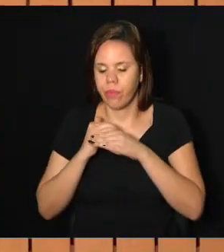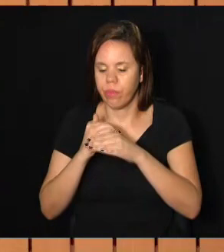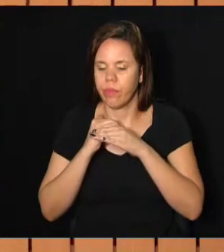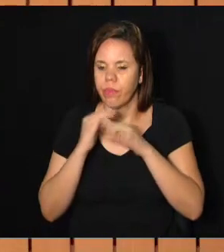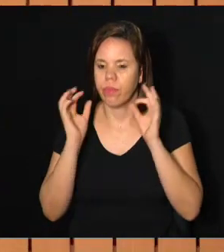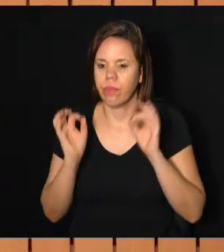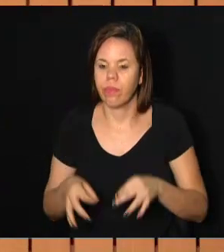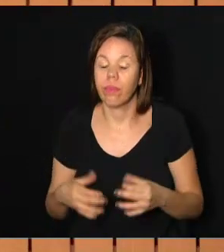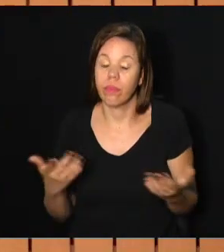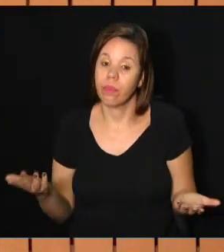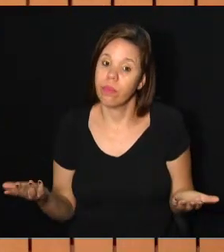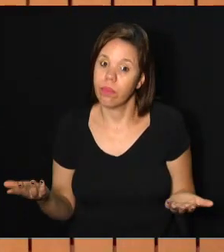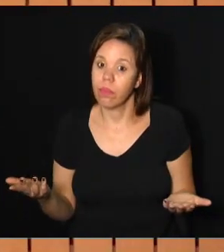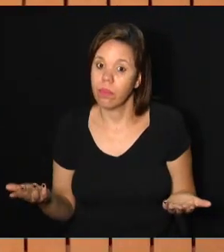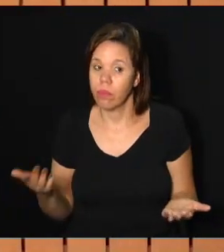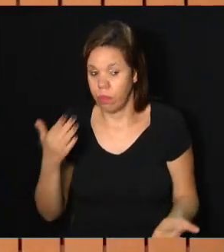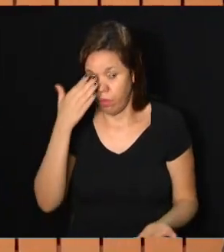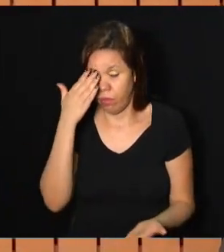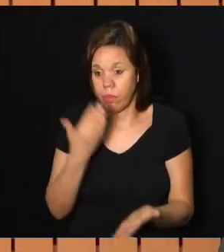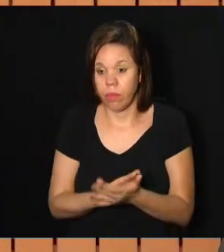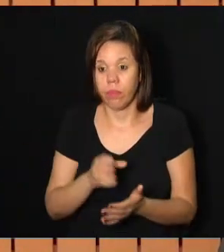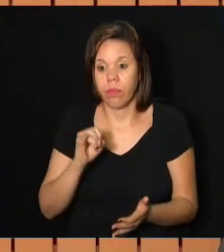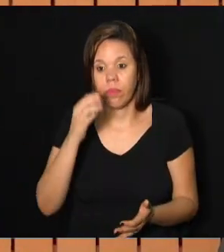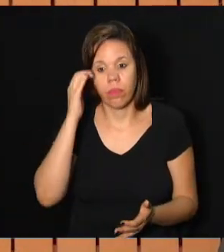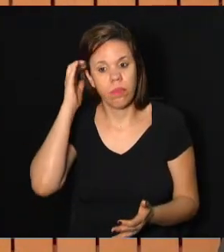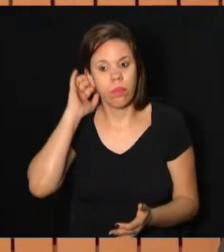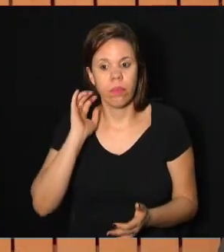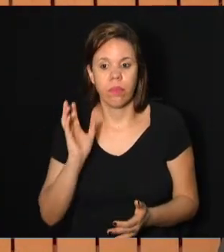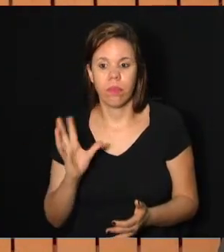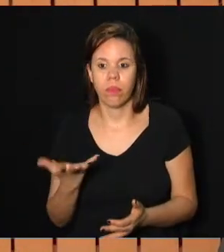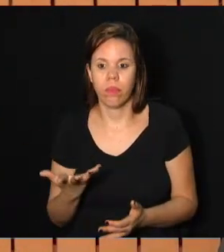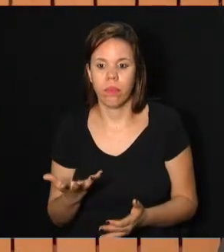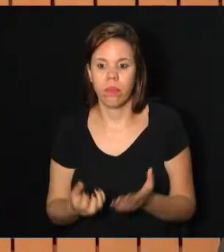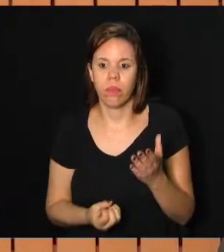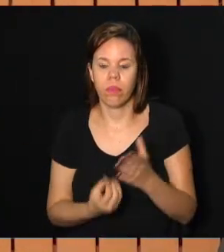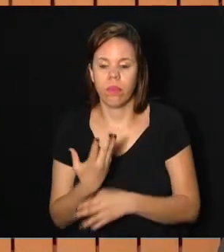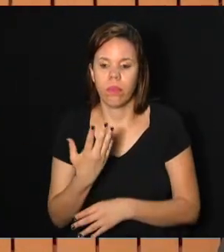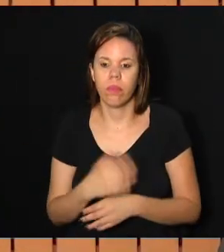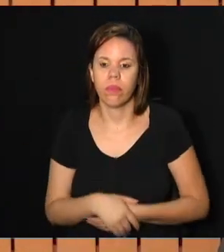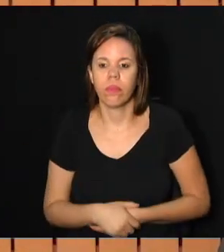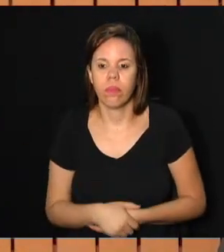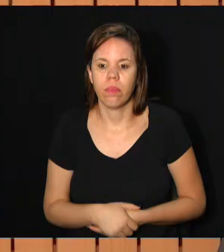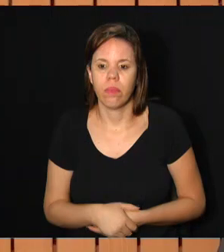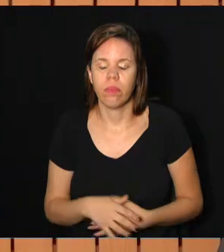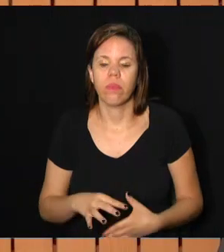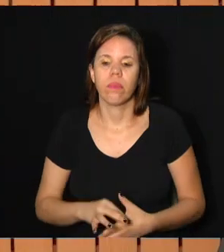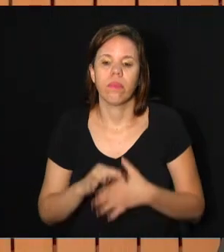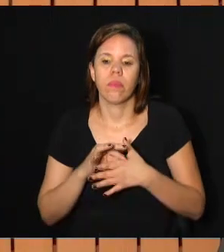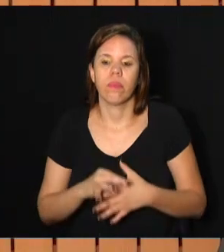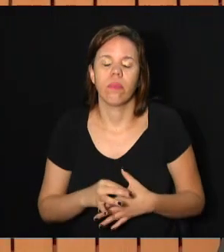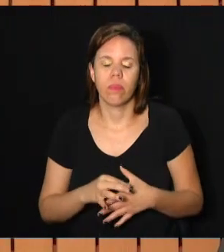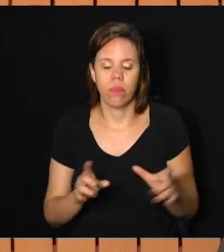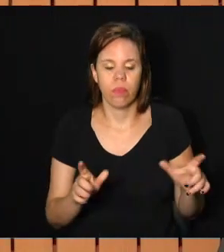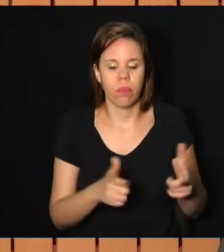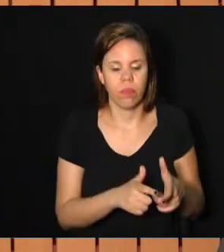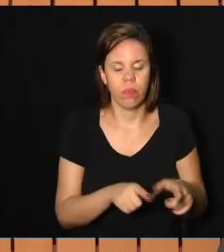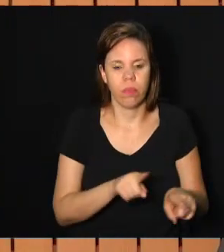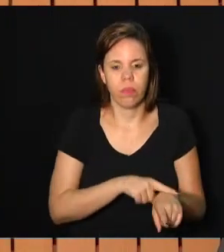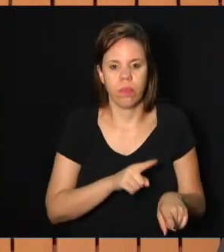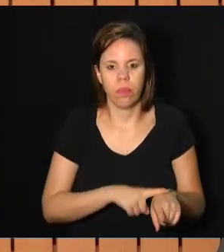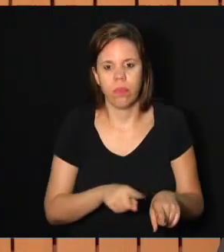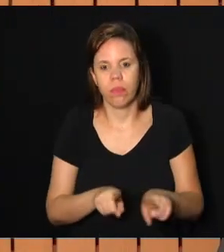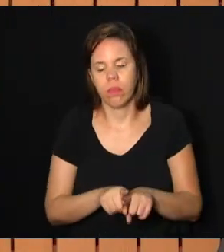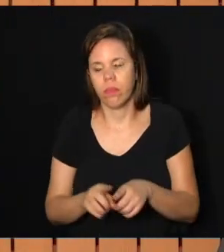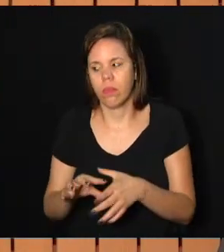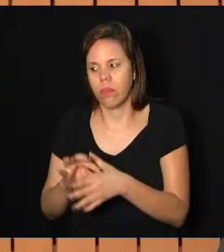Eu acredito que, sendo o caso de se criar uma liderança de minoria e, para isso, uma